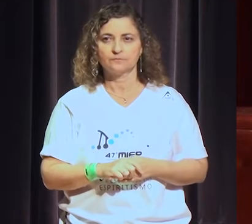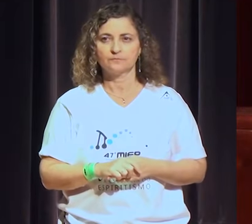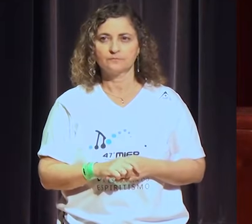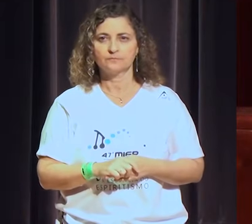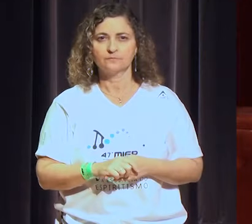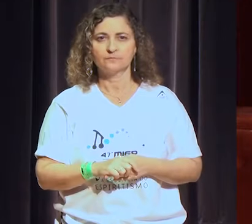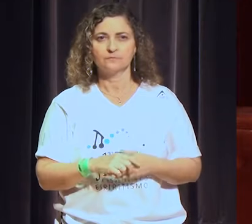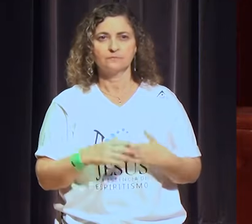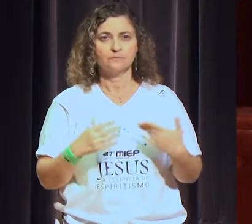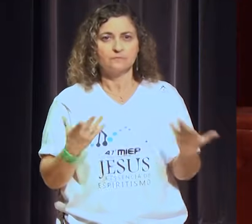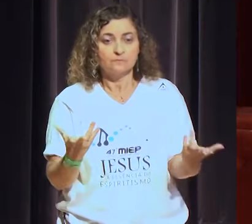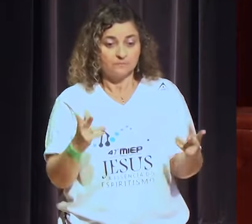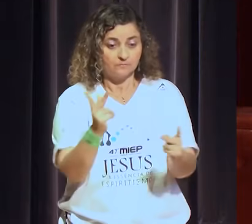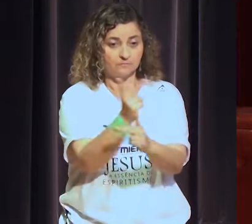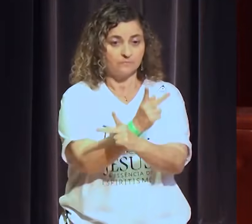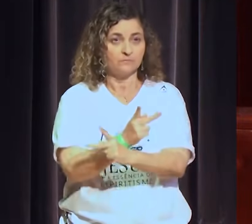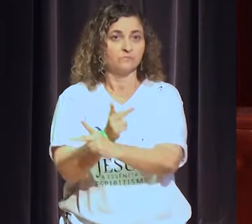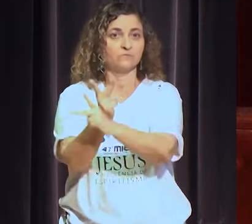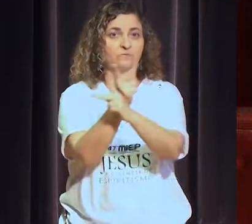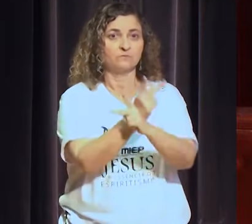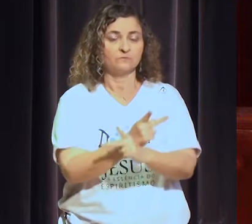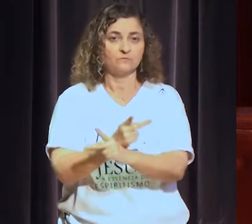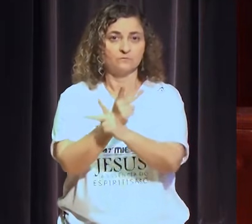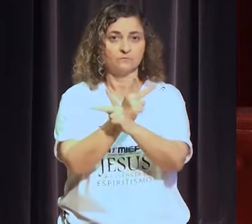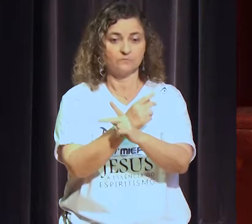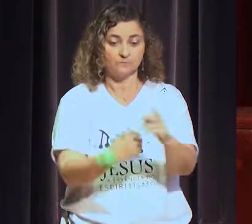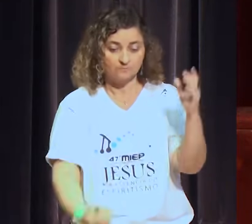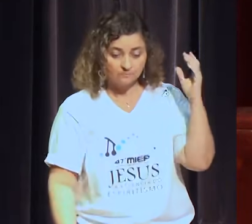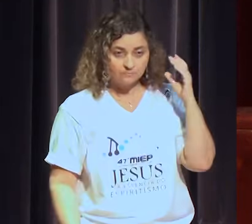Então, o vento causa